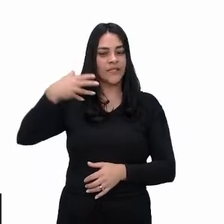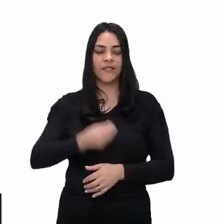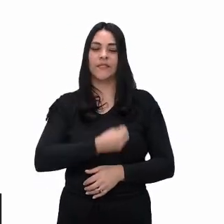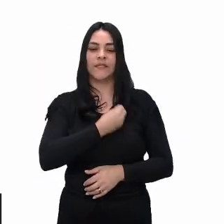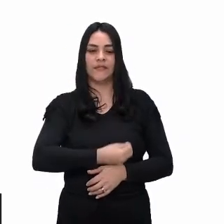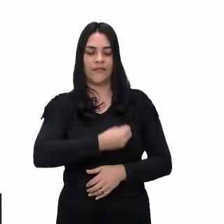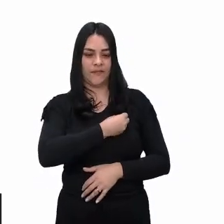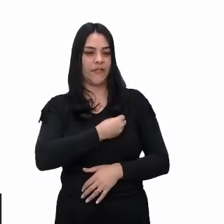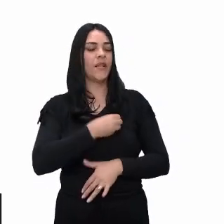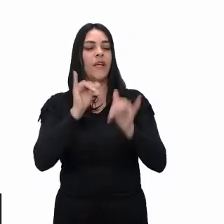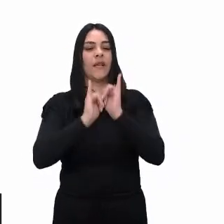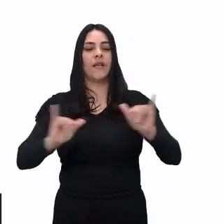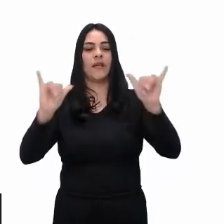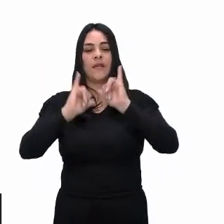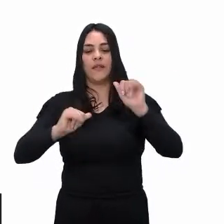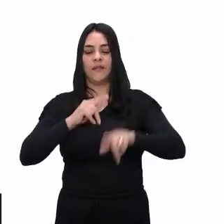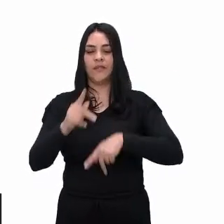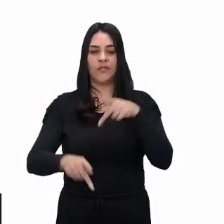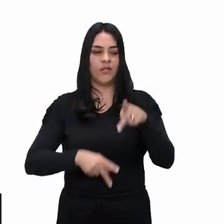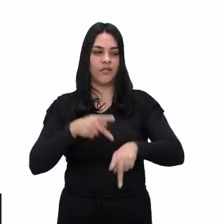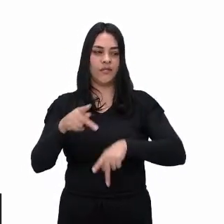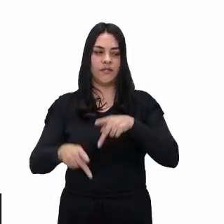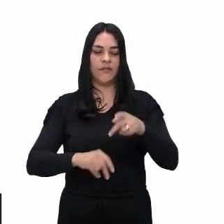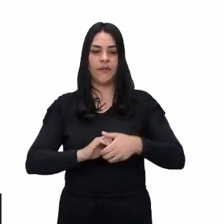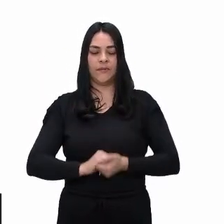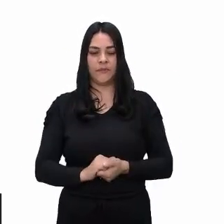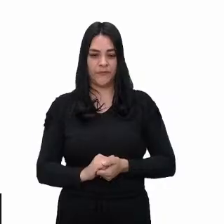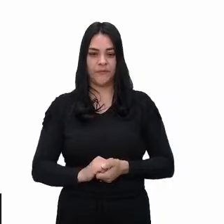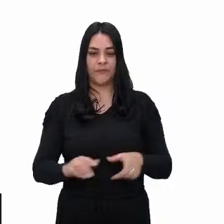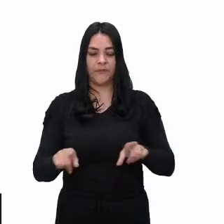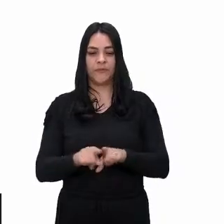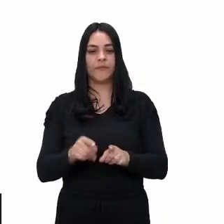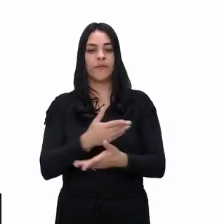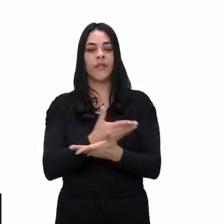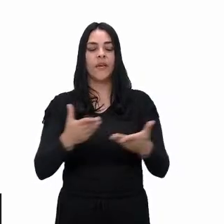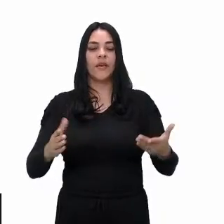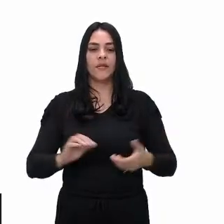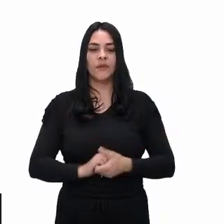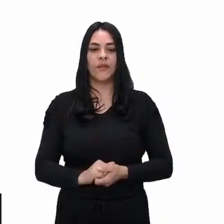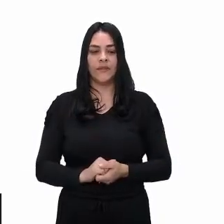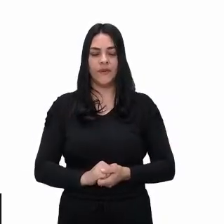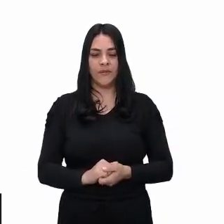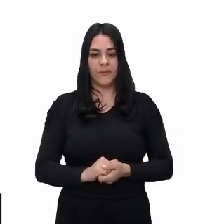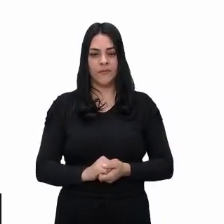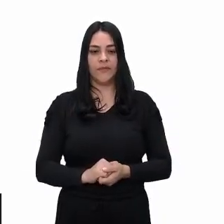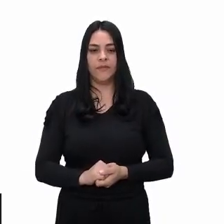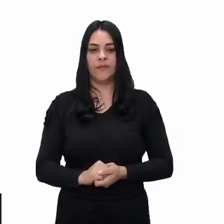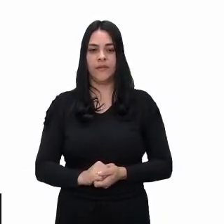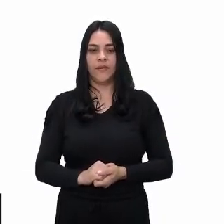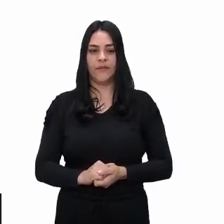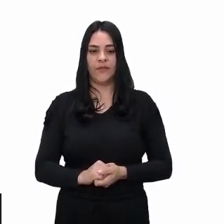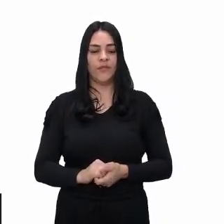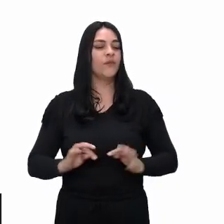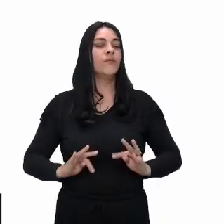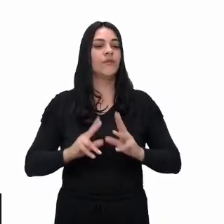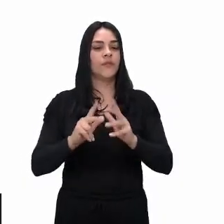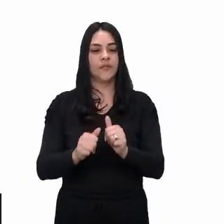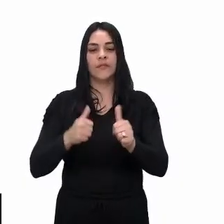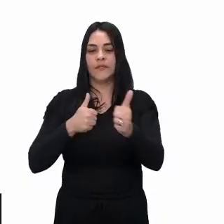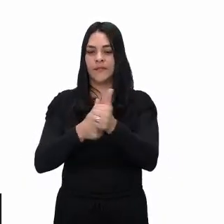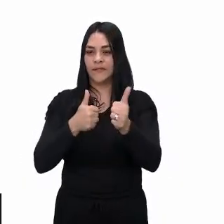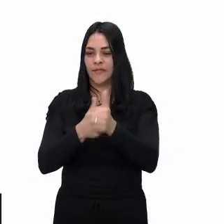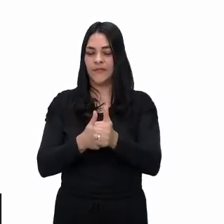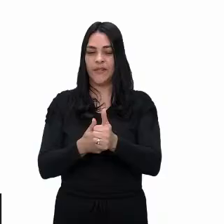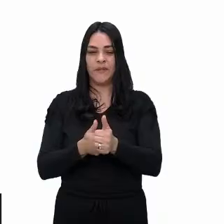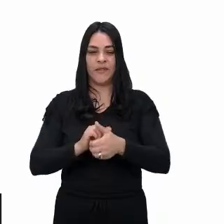escolares, campanhas públicas, educação ambiental referente aos resíduos. E nessa, se vocês não dá para aproximar, né, para o